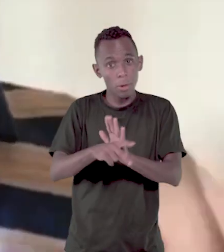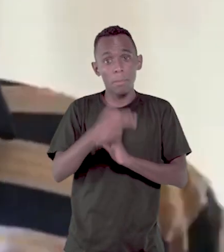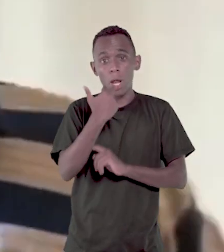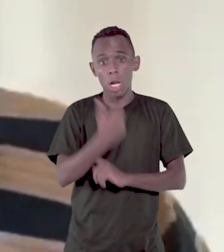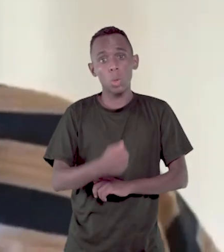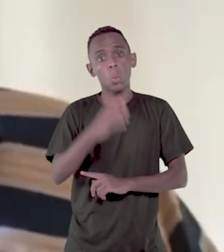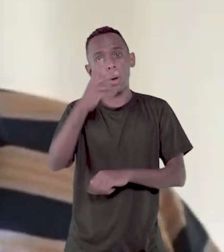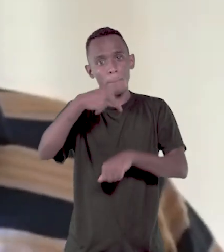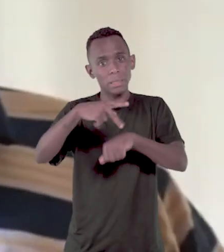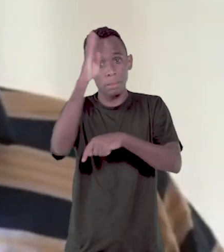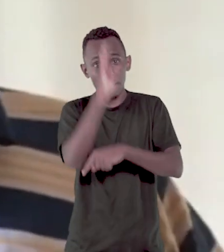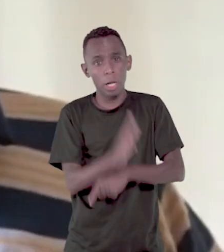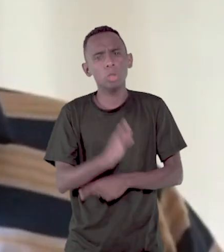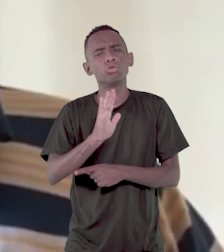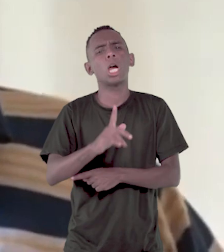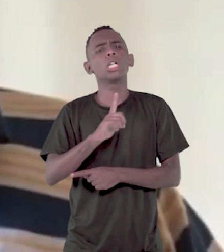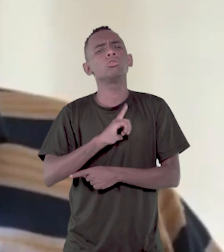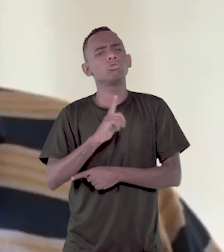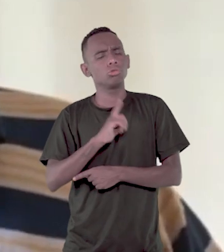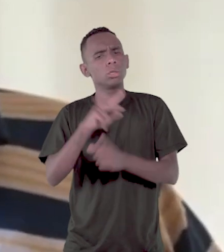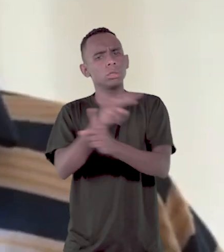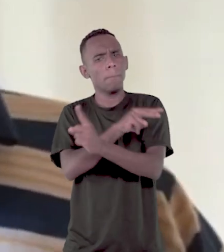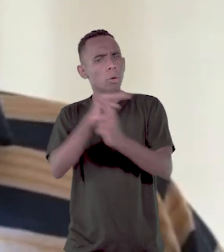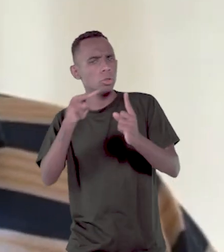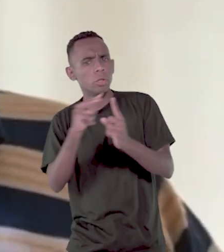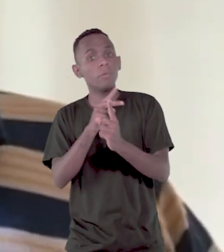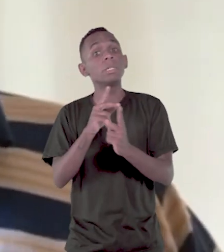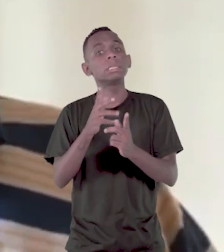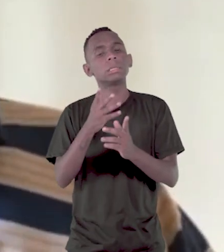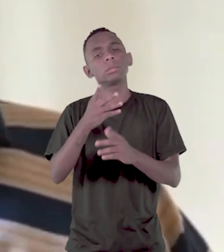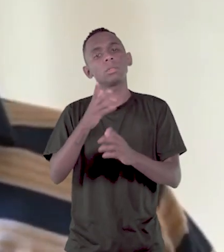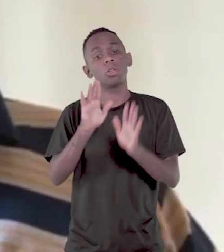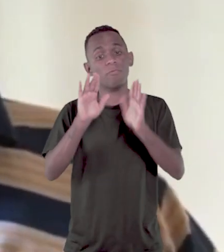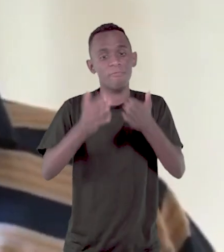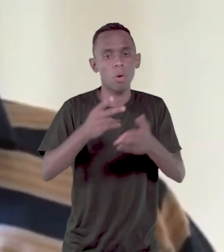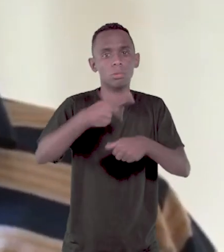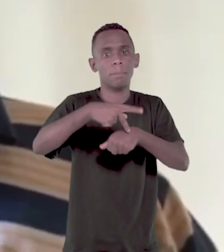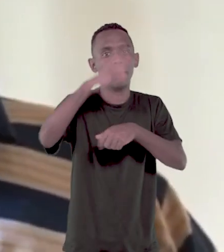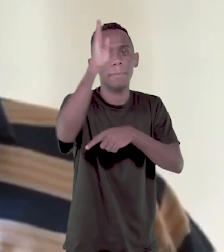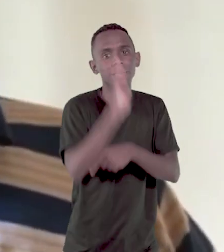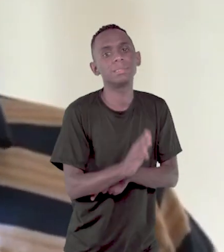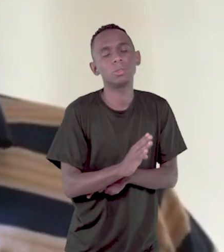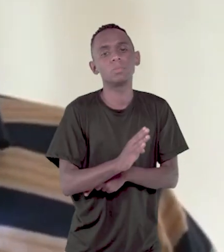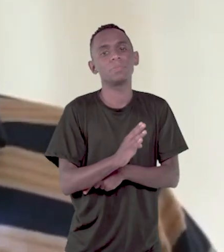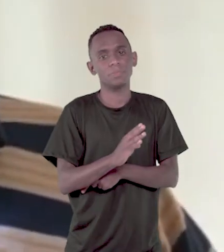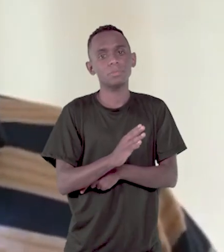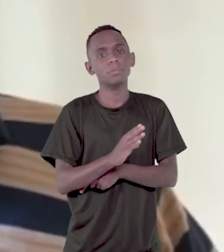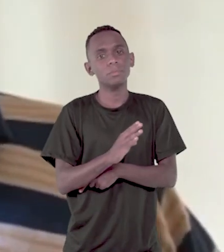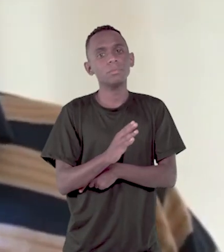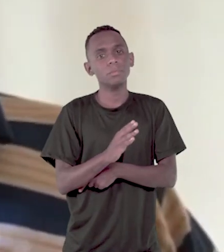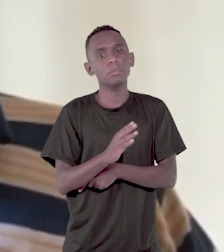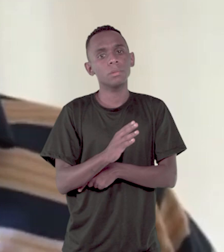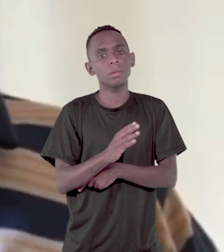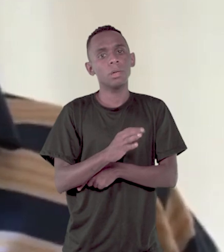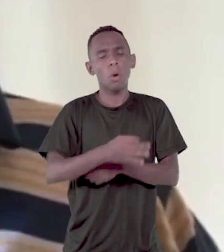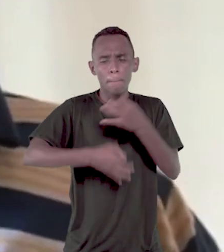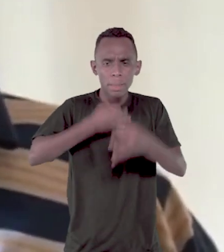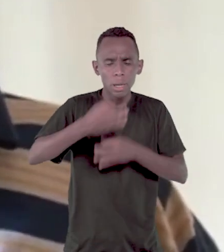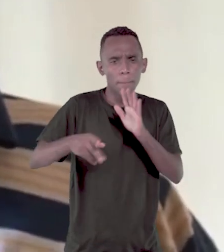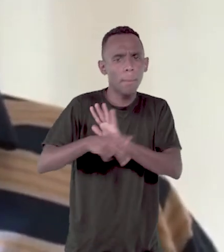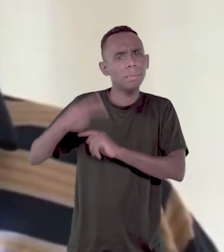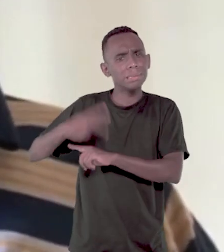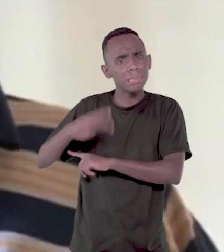língua brasileira, né? Já tinha esse olhar em relação ao Brasil, um olhar crítico, mas um